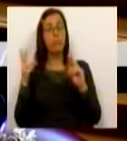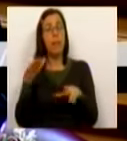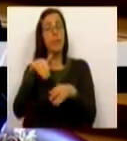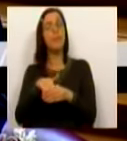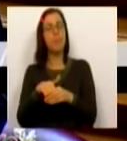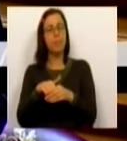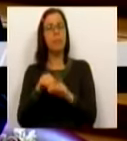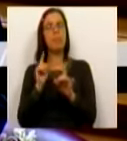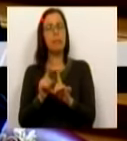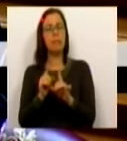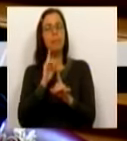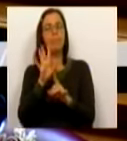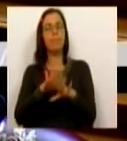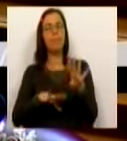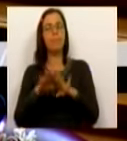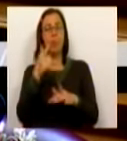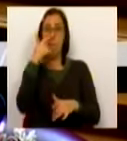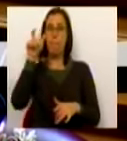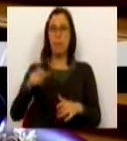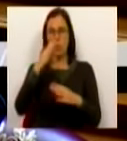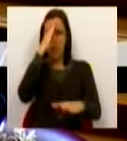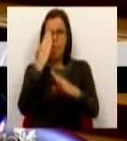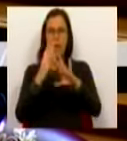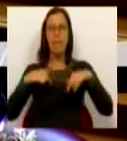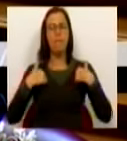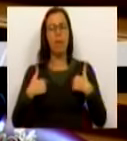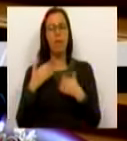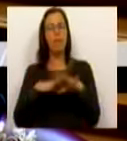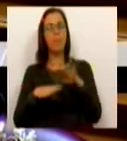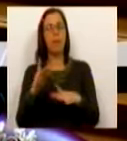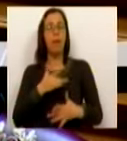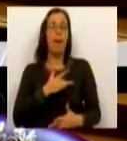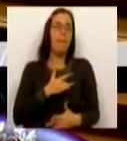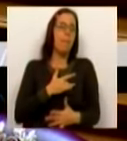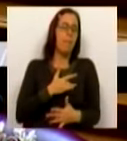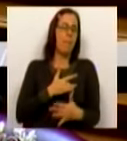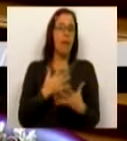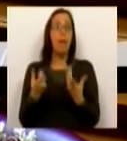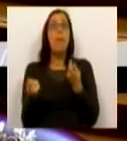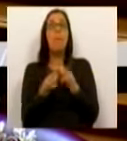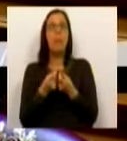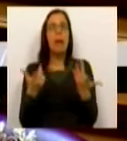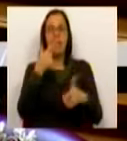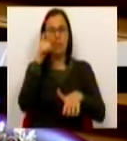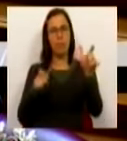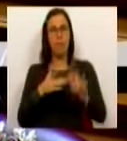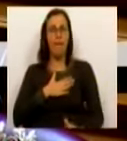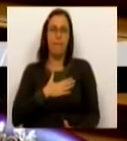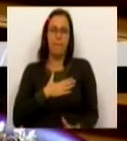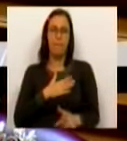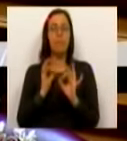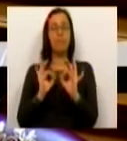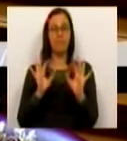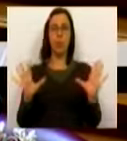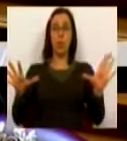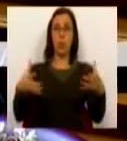autárquicas o meio de se realizar como cidadão empenhado e de fazer o que mais amava, estar próximo dos cidadãos e servir